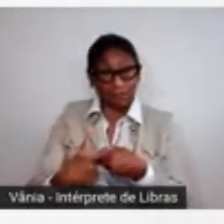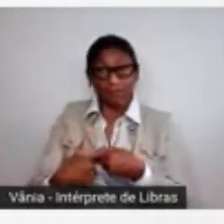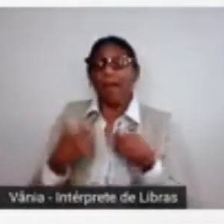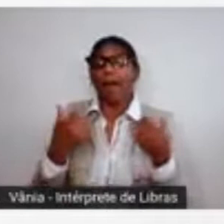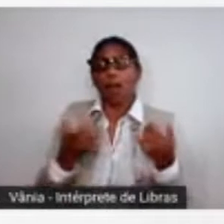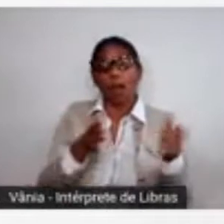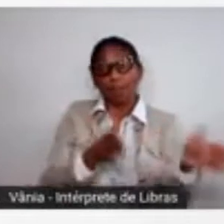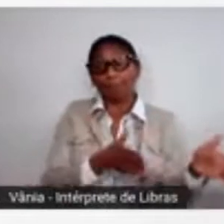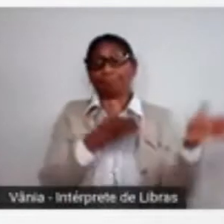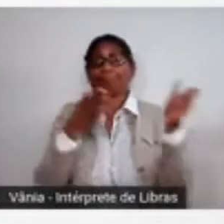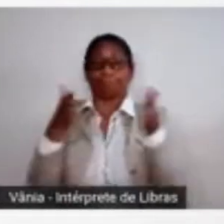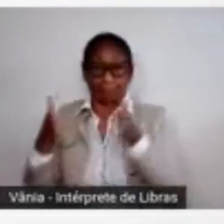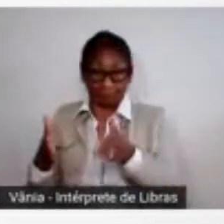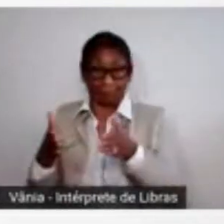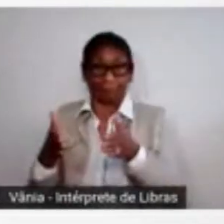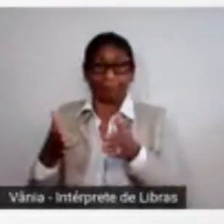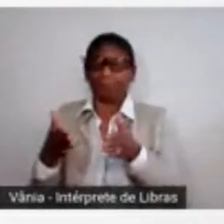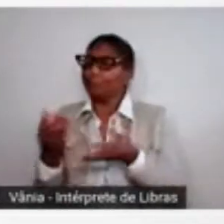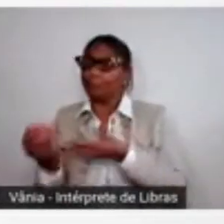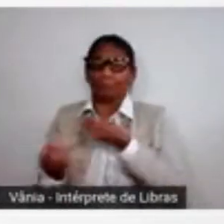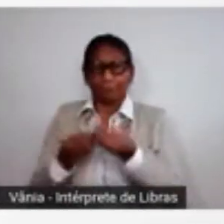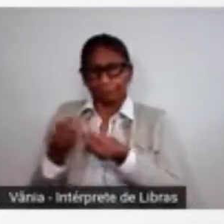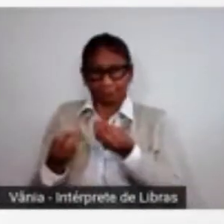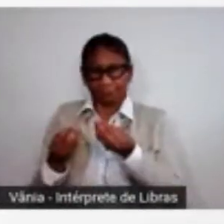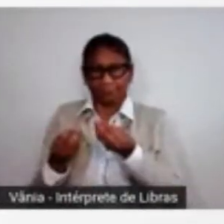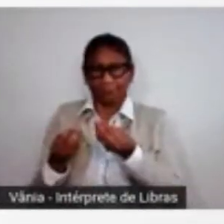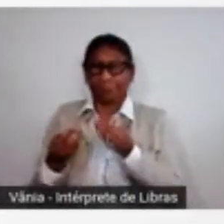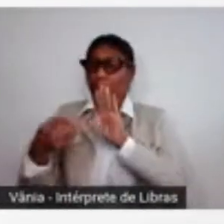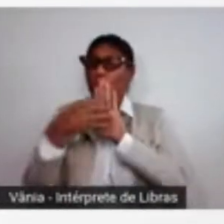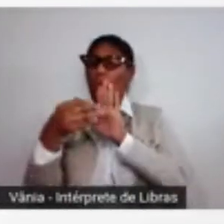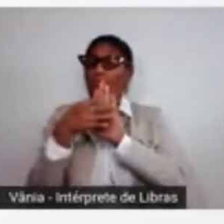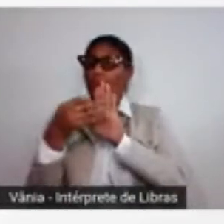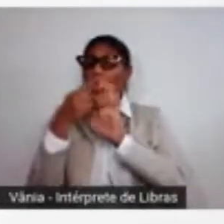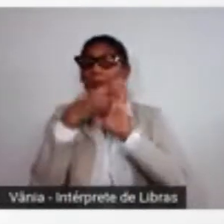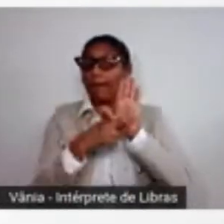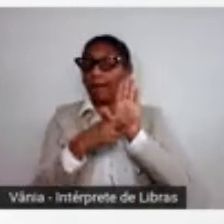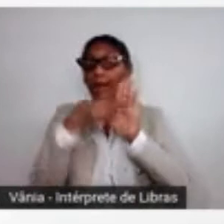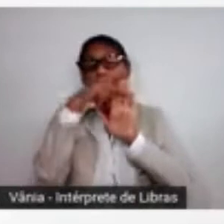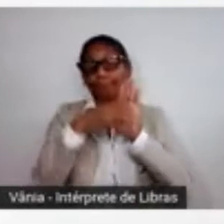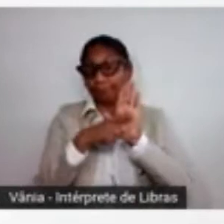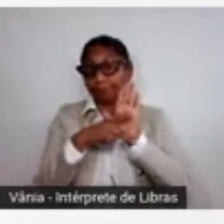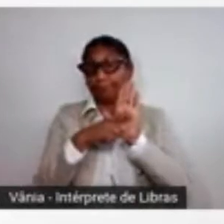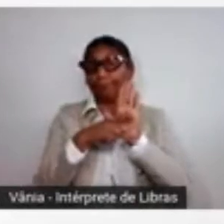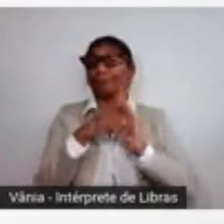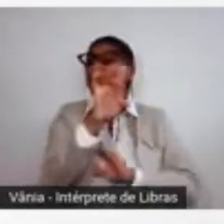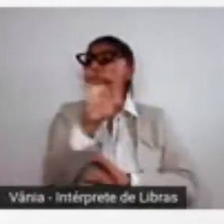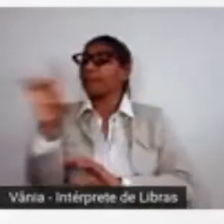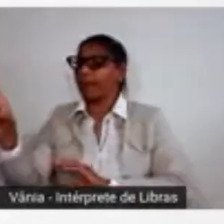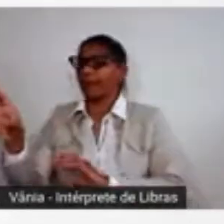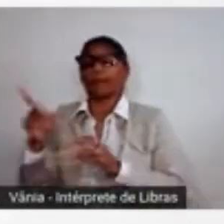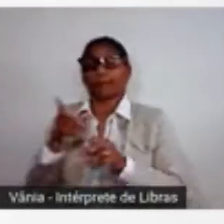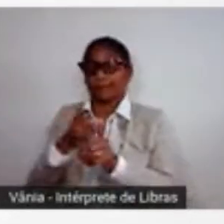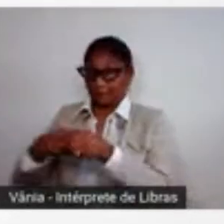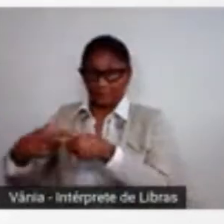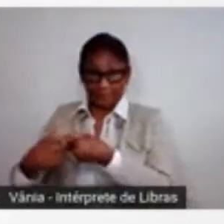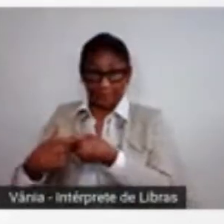um processo já bem assimilado, este modelo de distanciamento pelos municípios do estado, em que